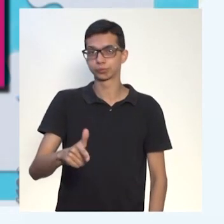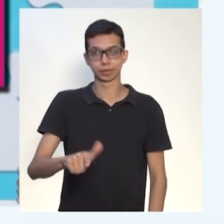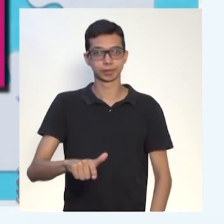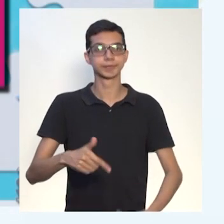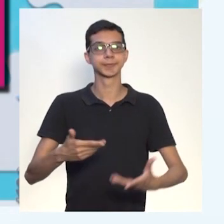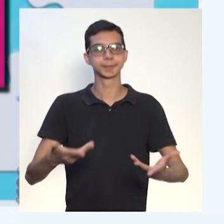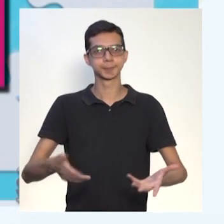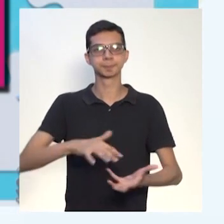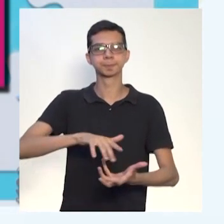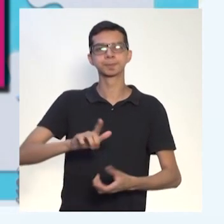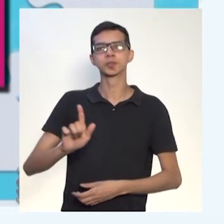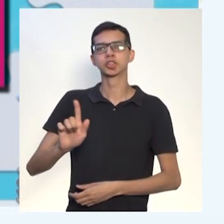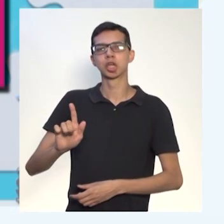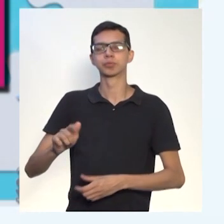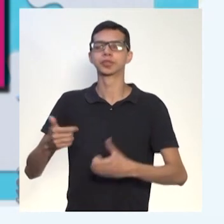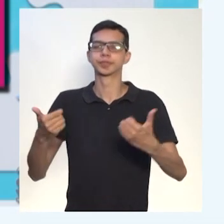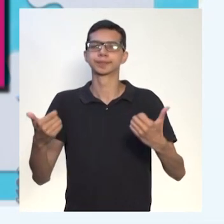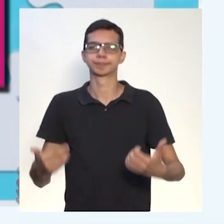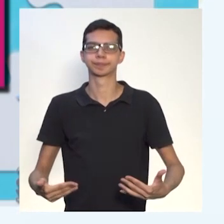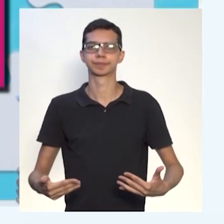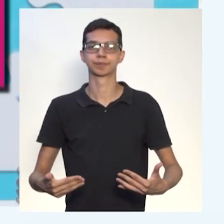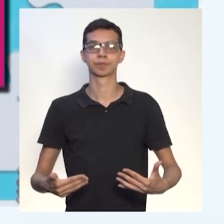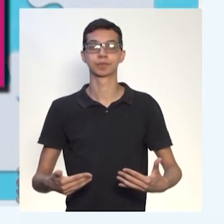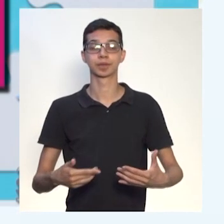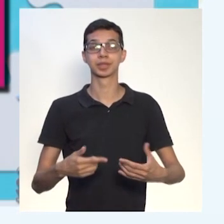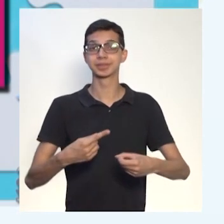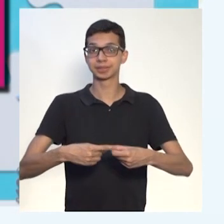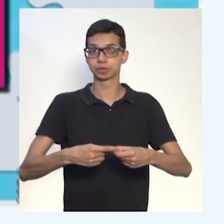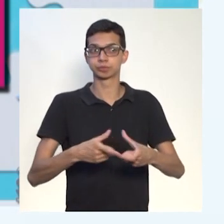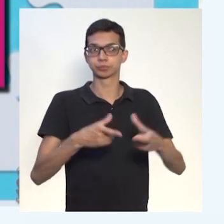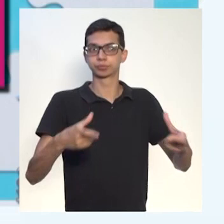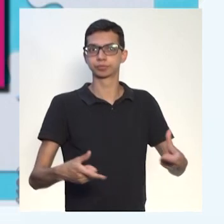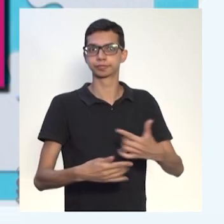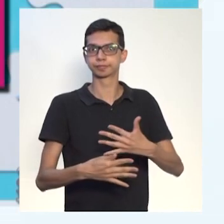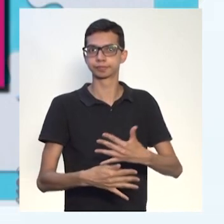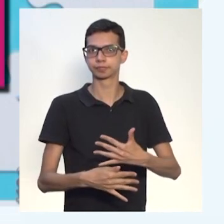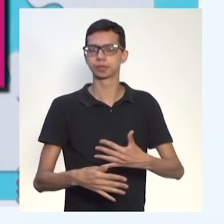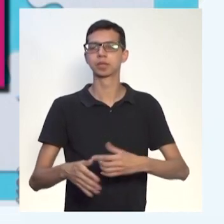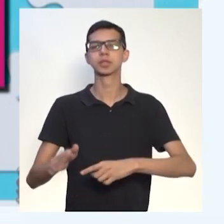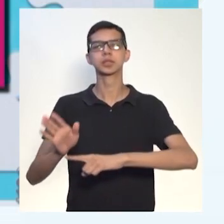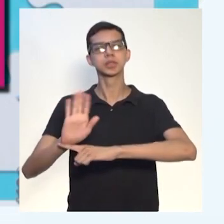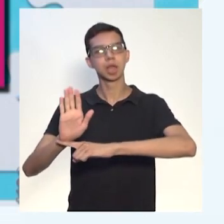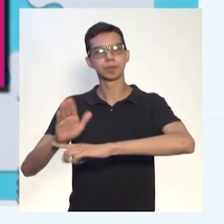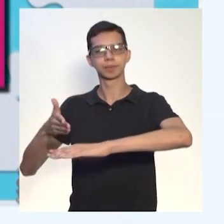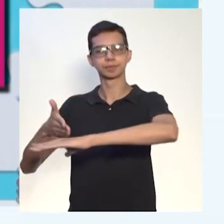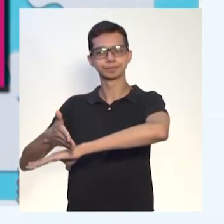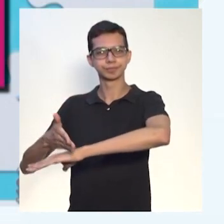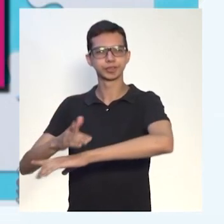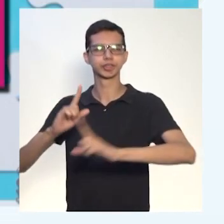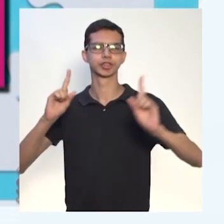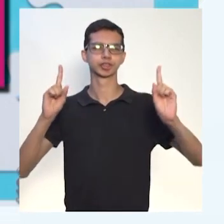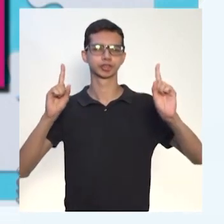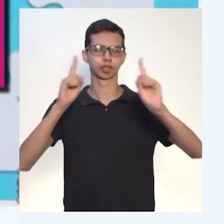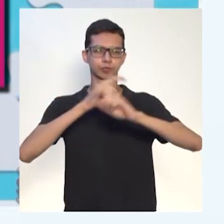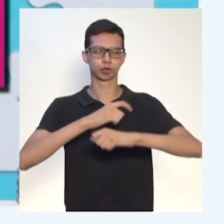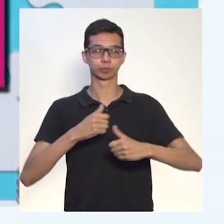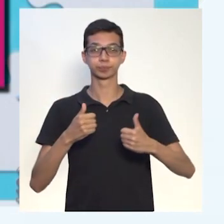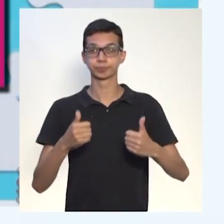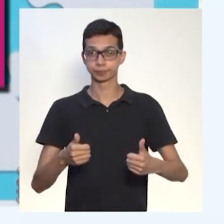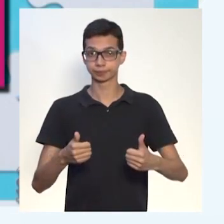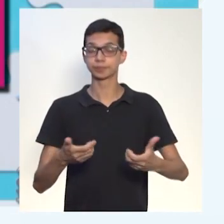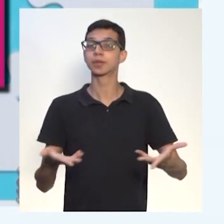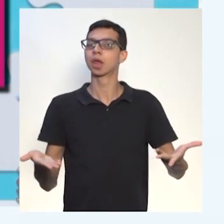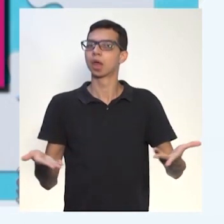geograficamente, a urbanização acelerada dificultou o acesso ao cinema. Tudo bem? Agora sim a gente pode tentar pensar